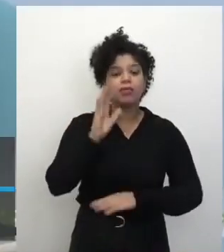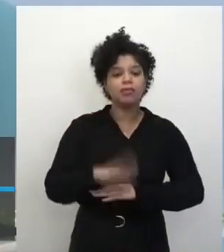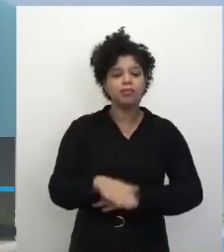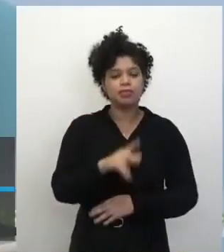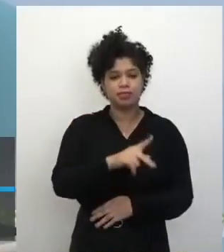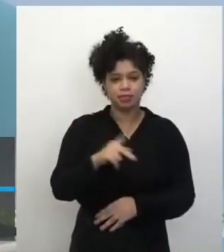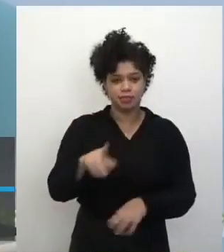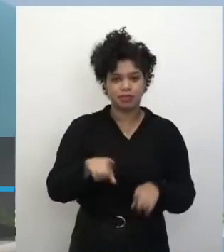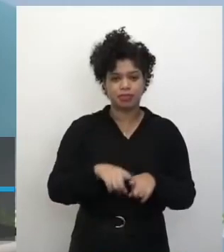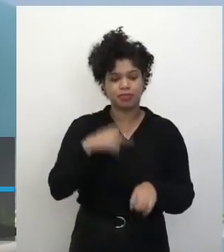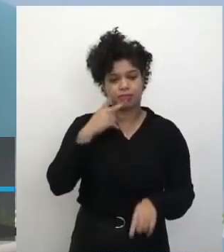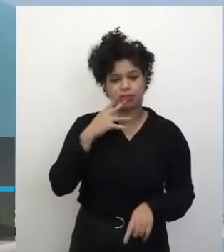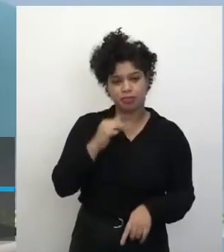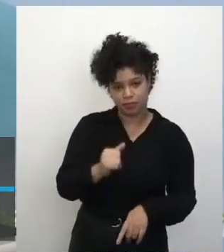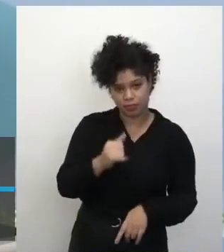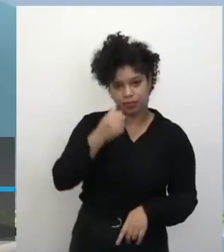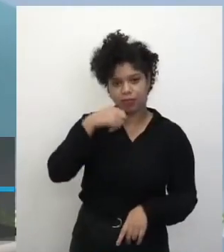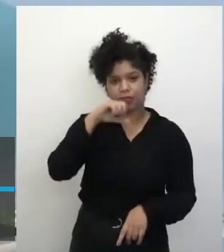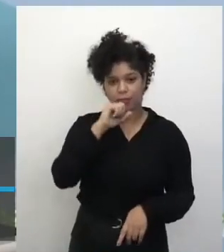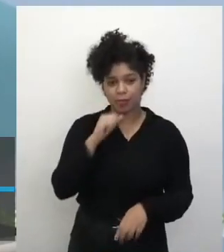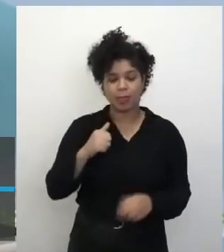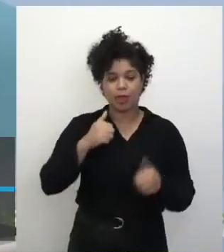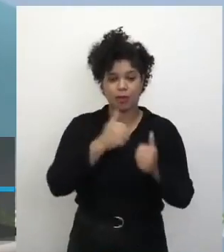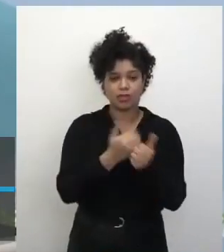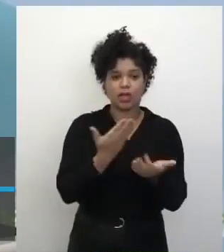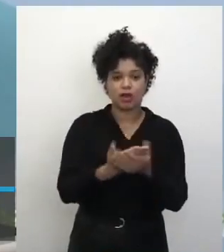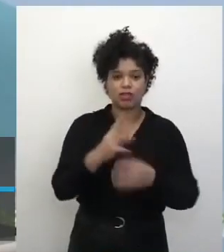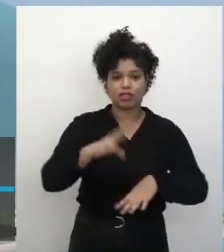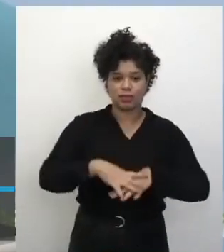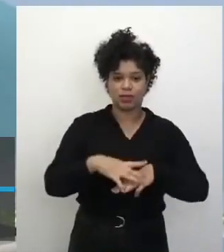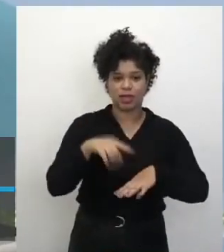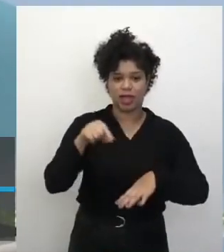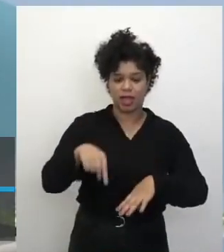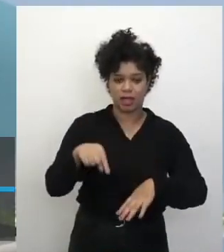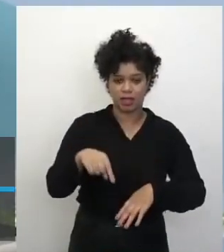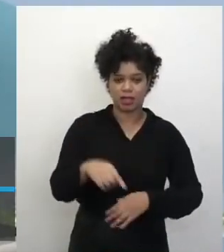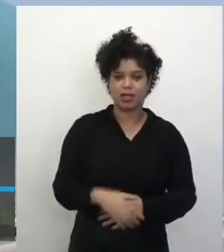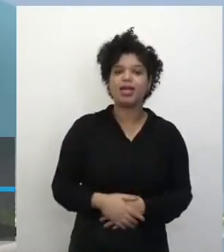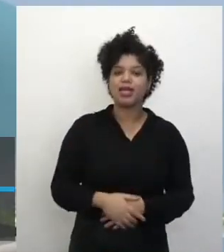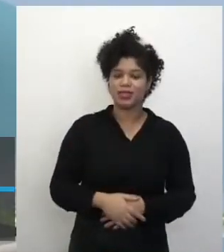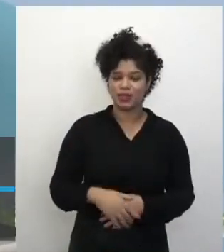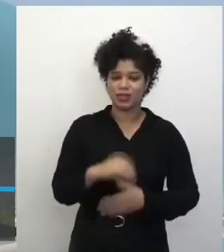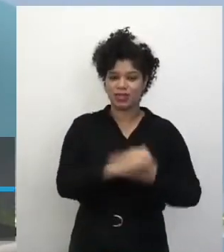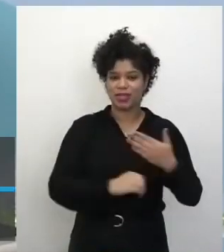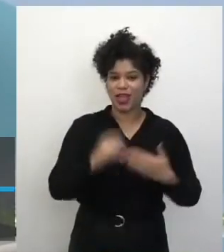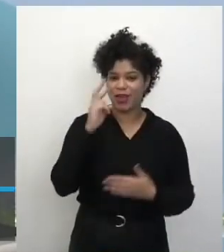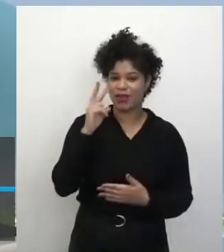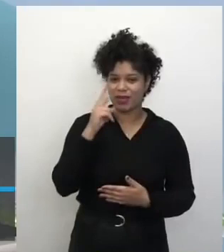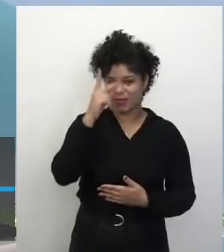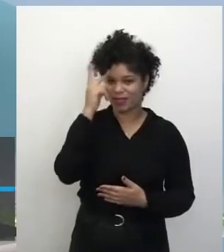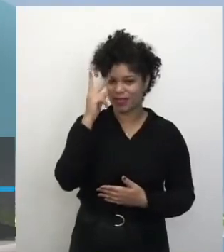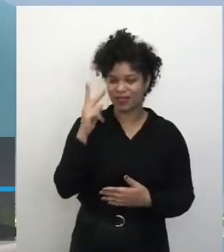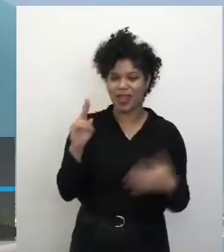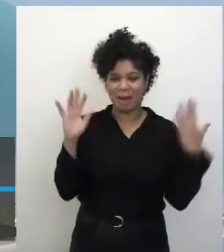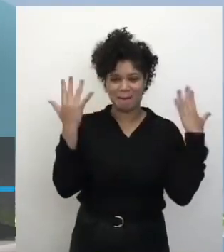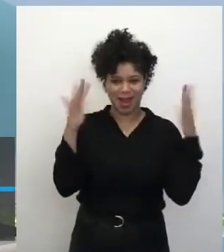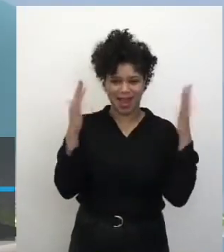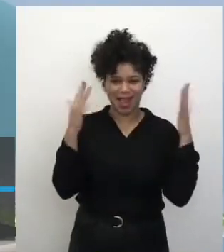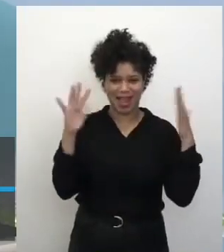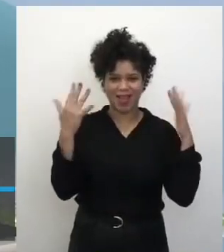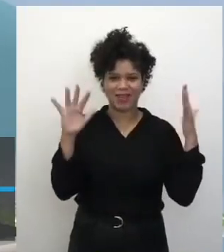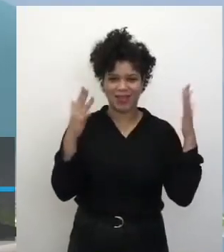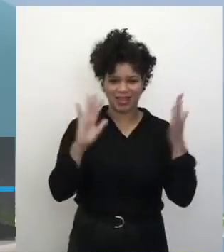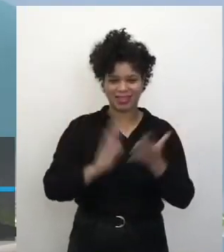professores e pais que também acompanham as nossas aulas de matemática aqui no Centro de Mídias. Já estou vendo um monte de parabéns lá no chat, quero agradecer